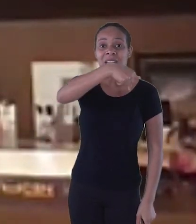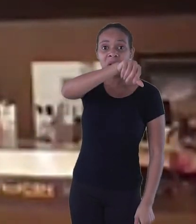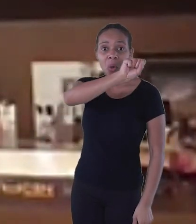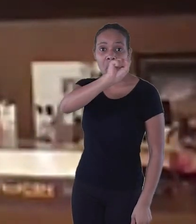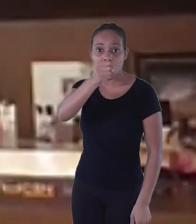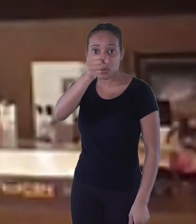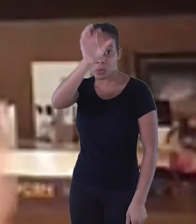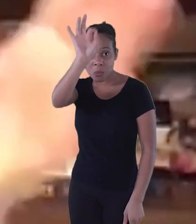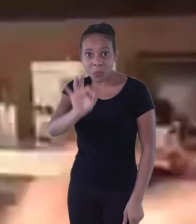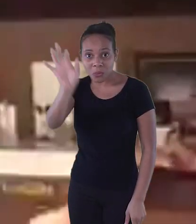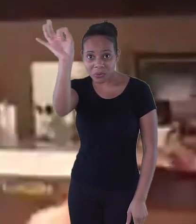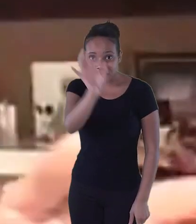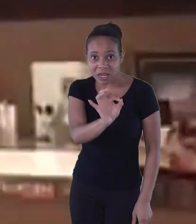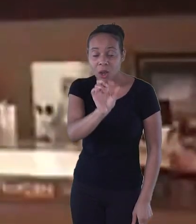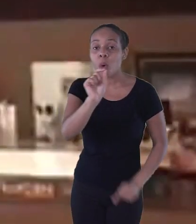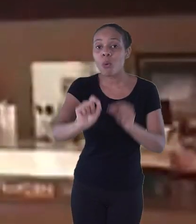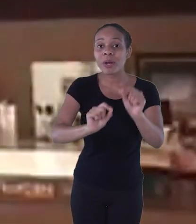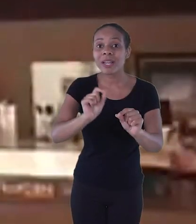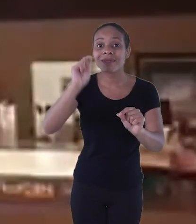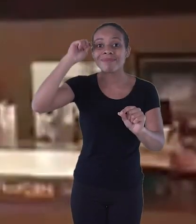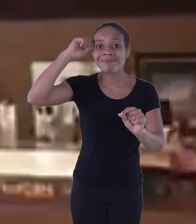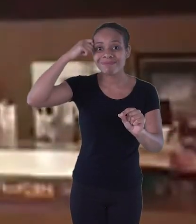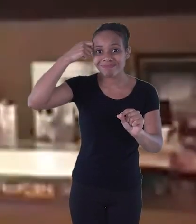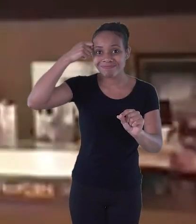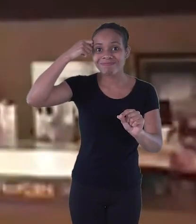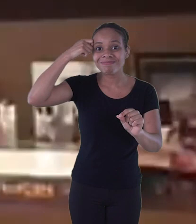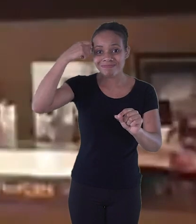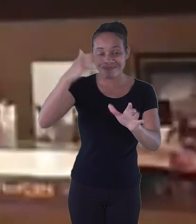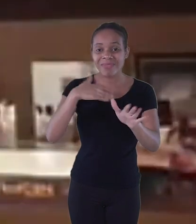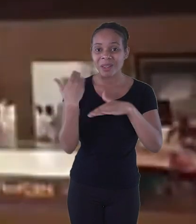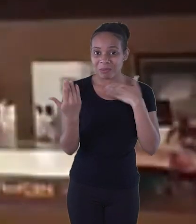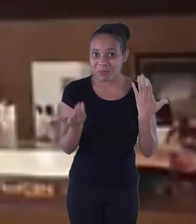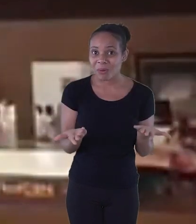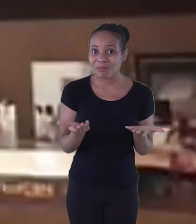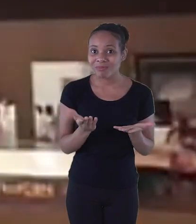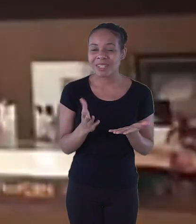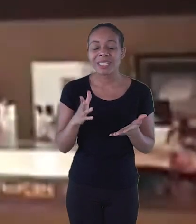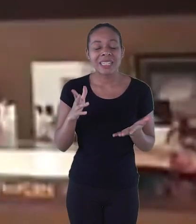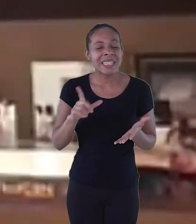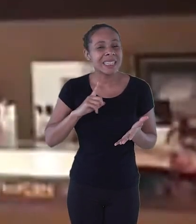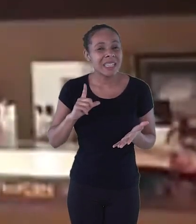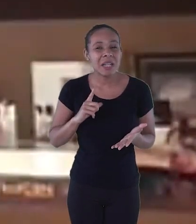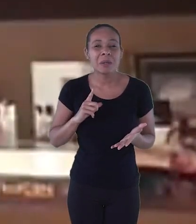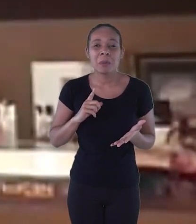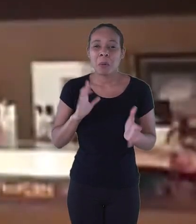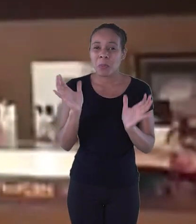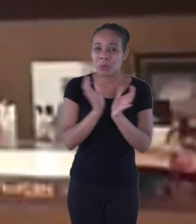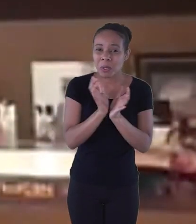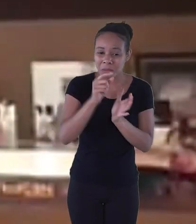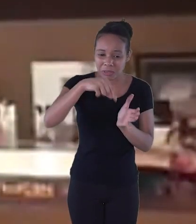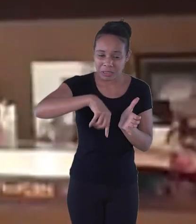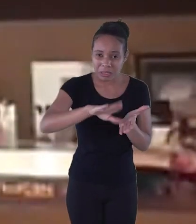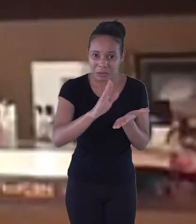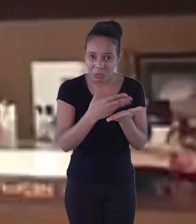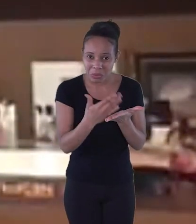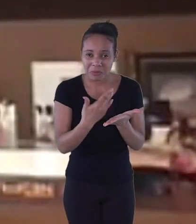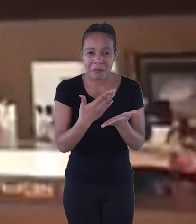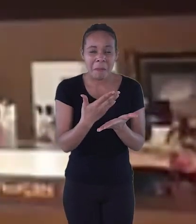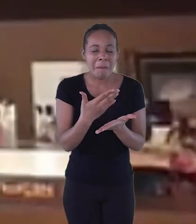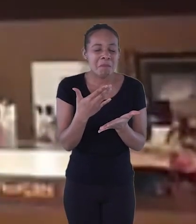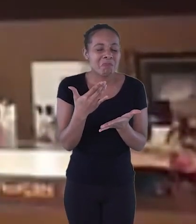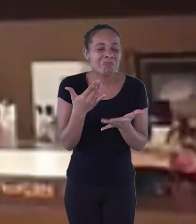de pessoas negras. Nós trazemos aqui um caso terrível, né, de uma mulher trans que